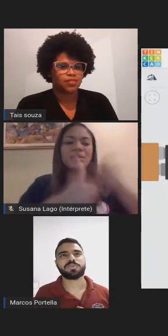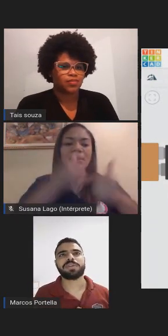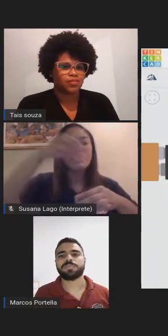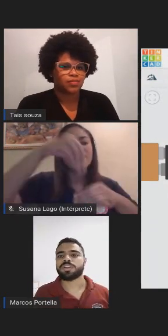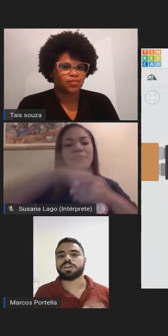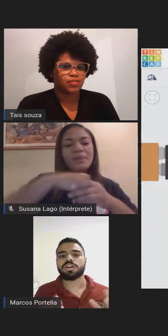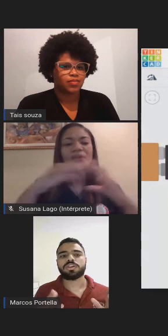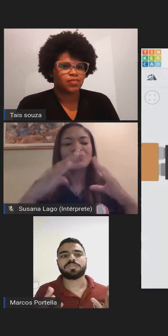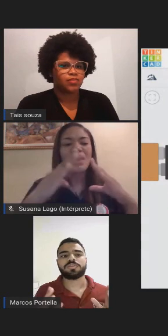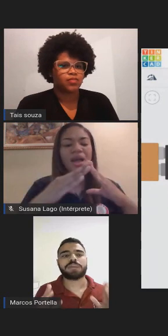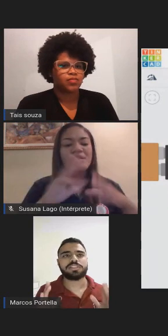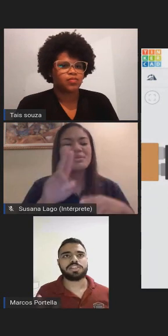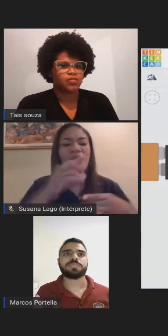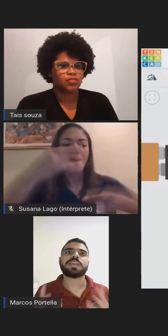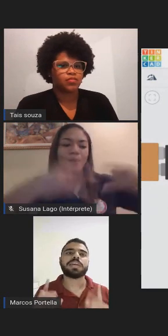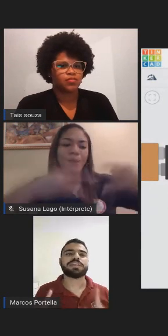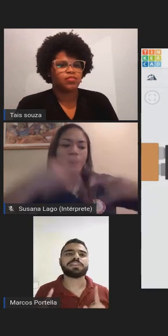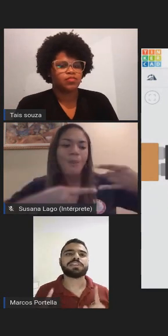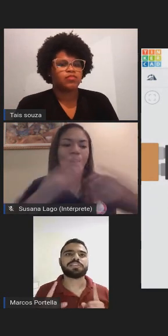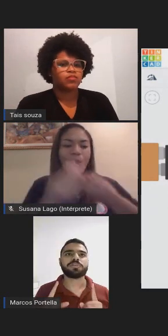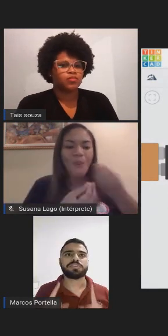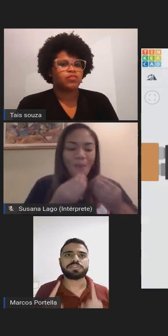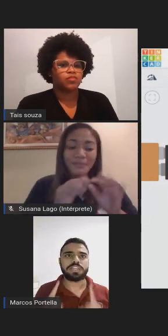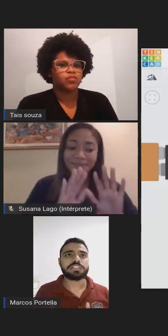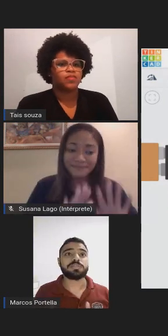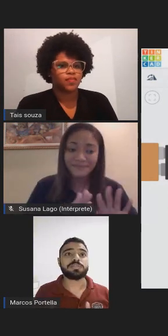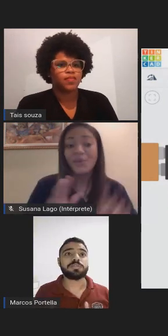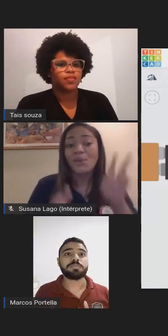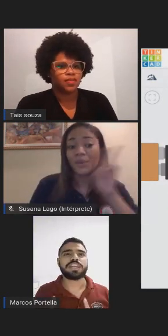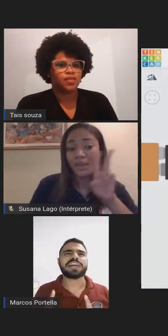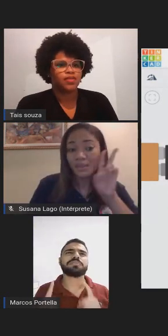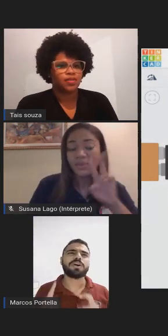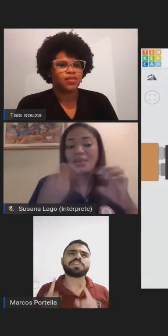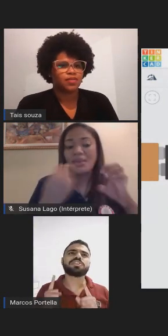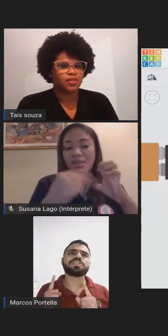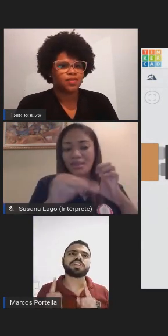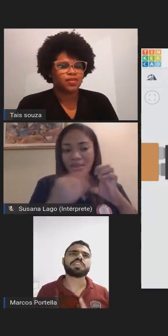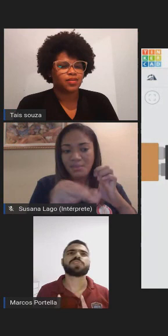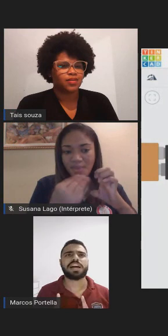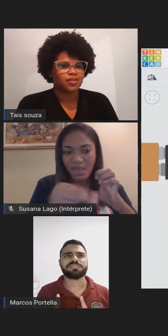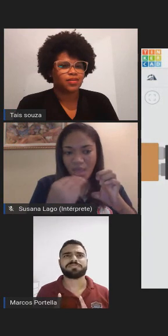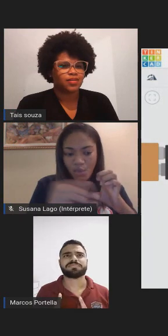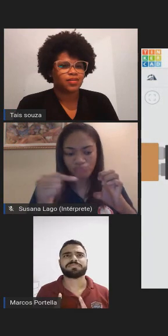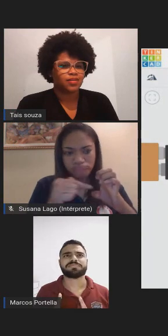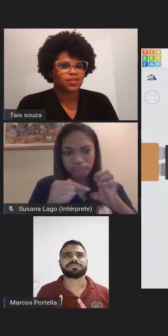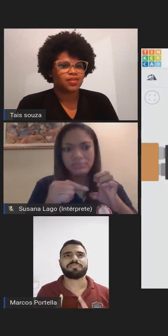Tudo bem? Mas, gente, lembrem de ver o e-mail de vocês, tem um comunicado importantíssimo